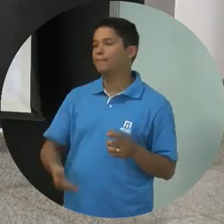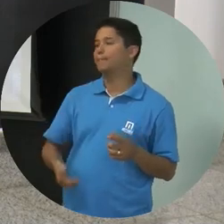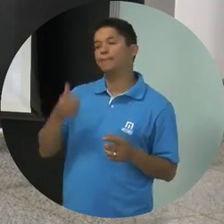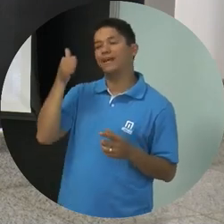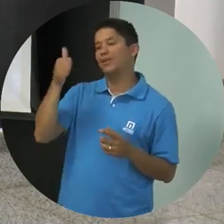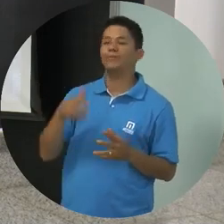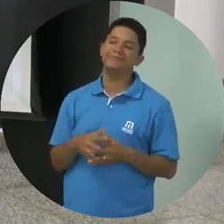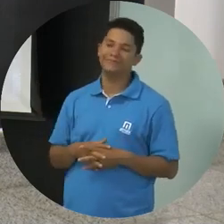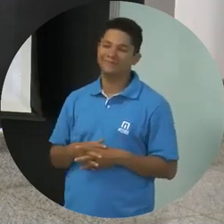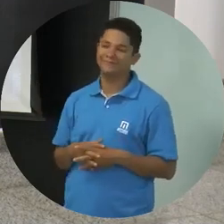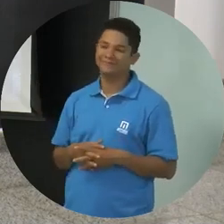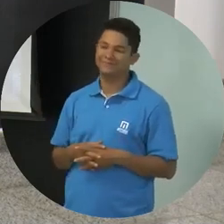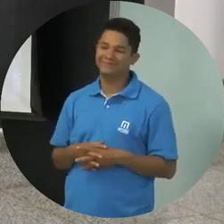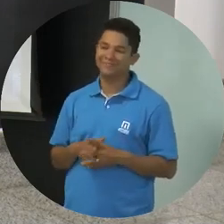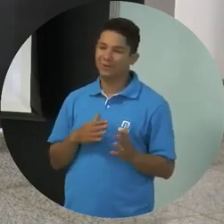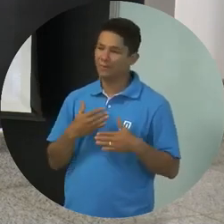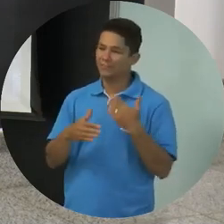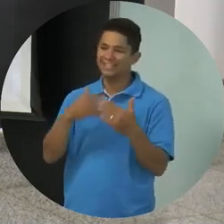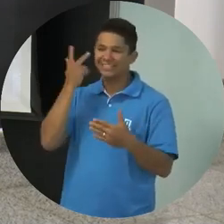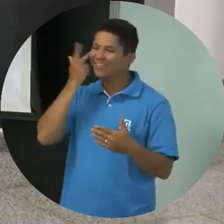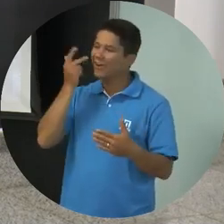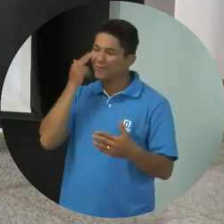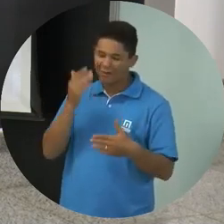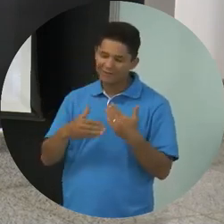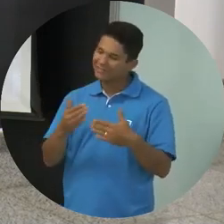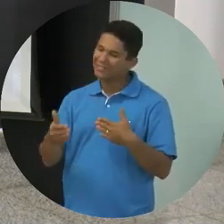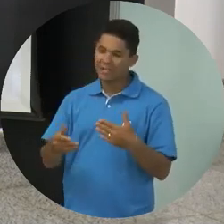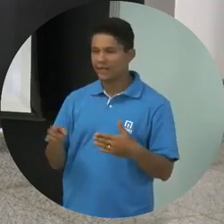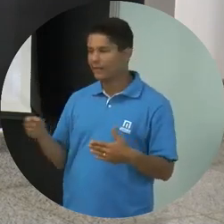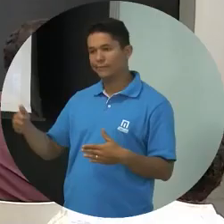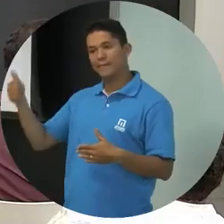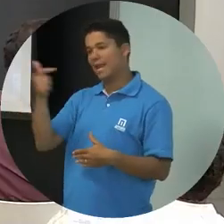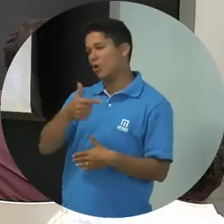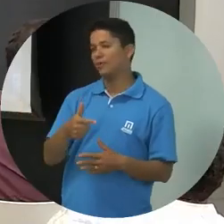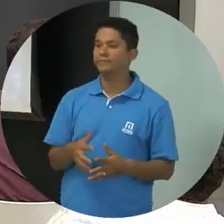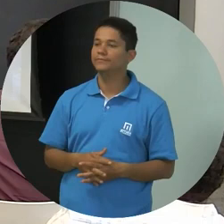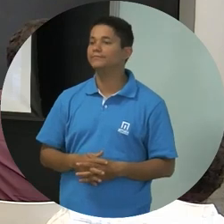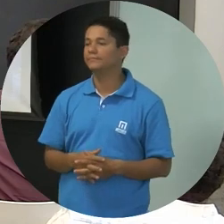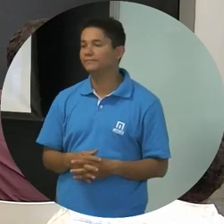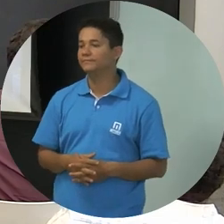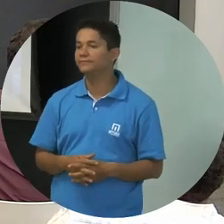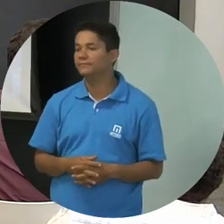viável do que um processo convencional. Sim, sim.